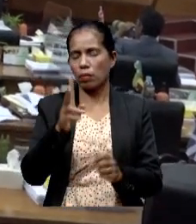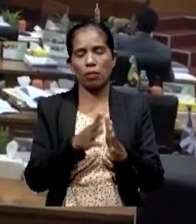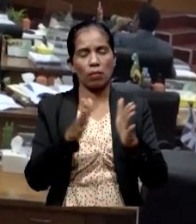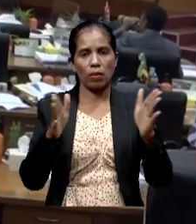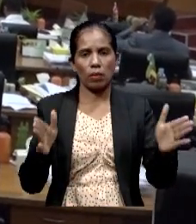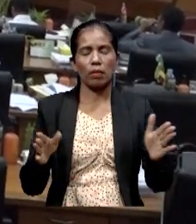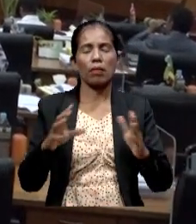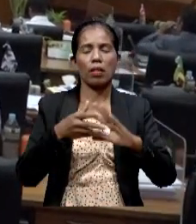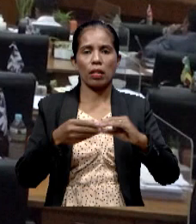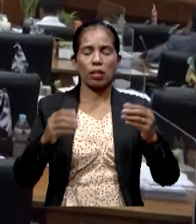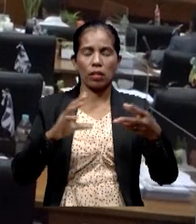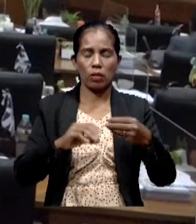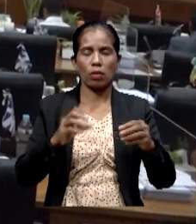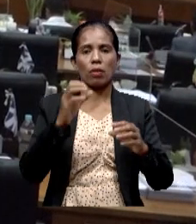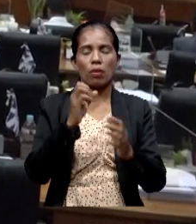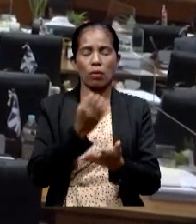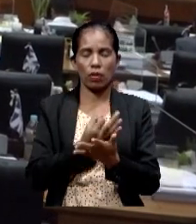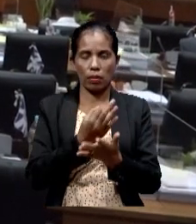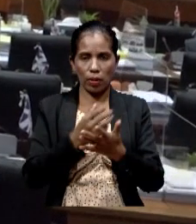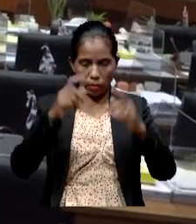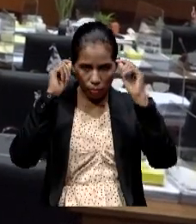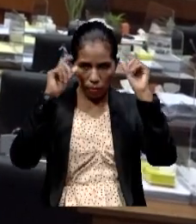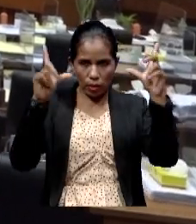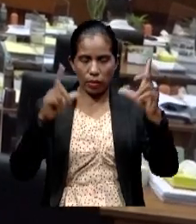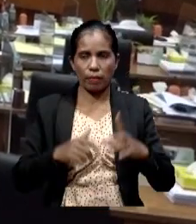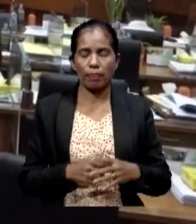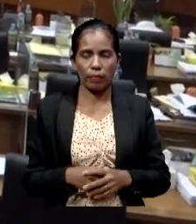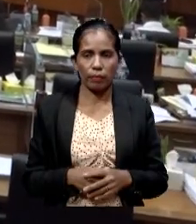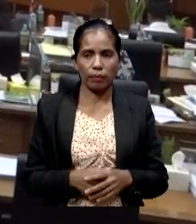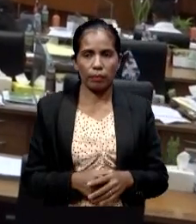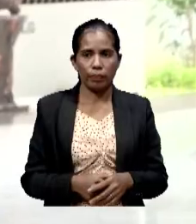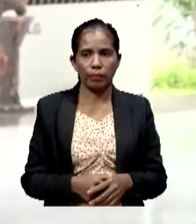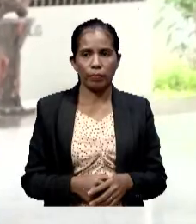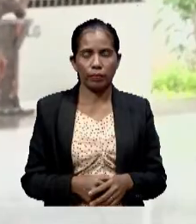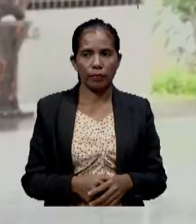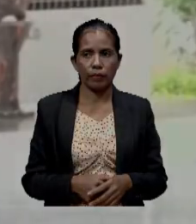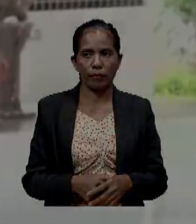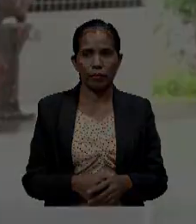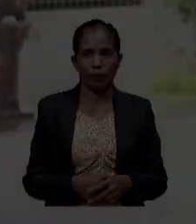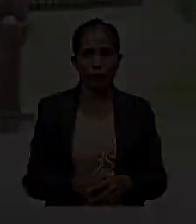ihe historia orsamental Timor-Leste nian. Felicitas Borges, Jaime dos Santos, GMN.